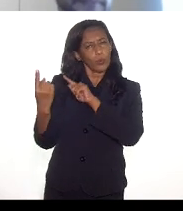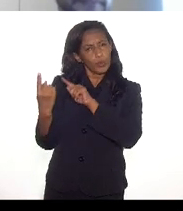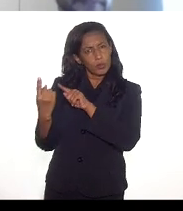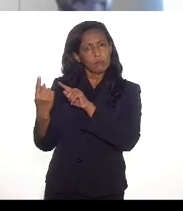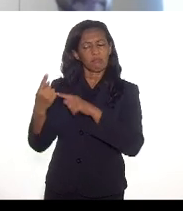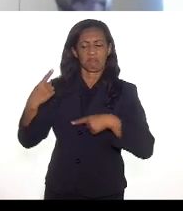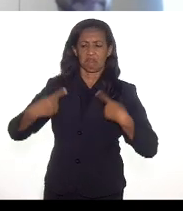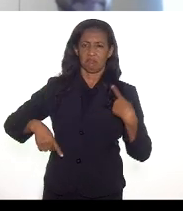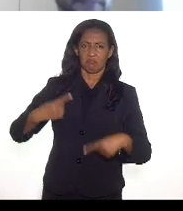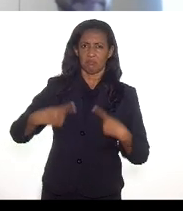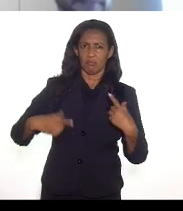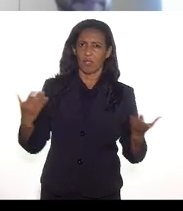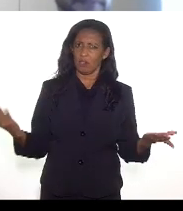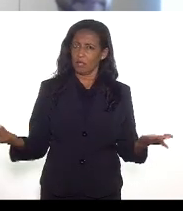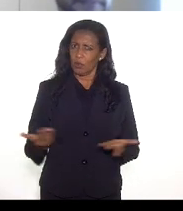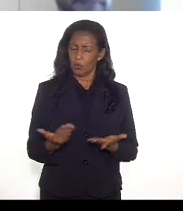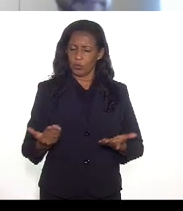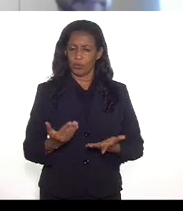debater